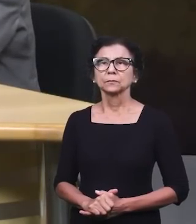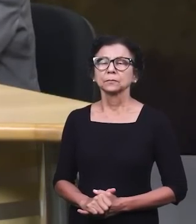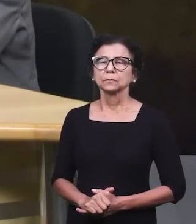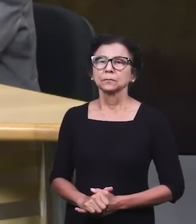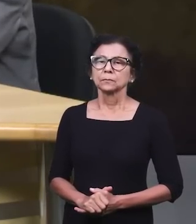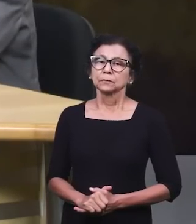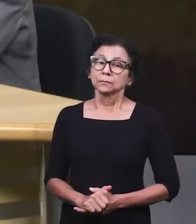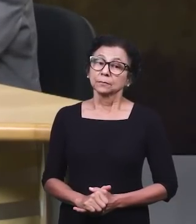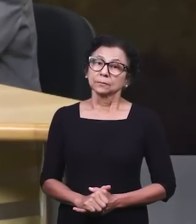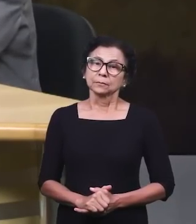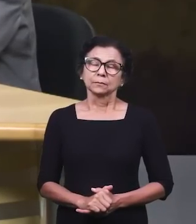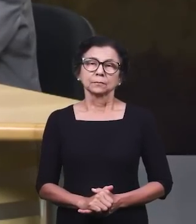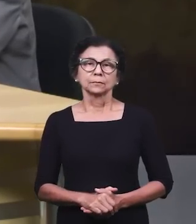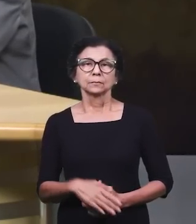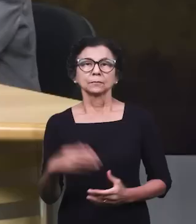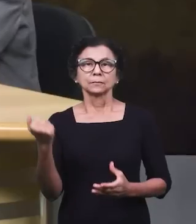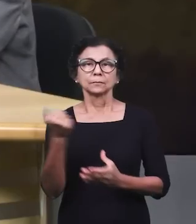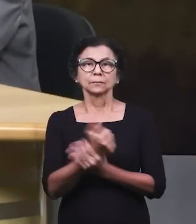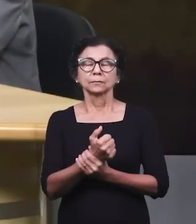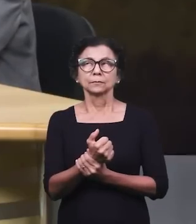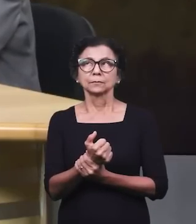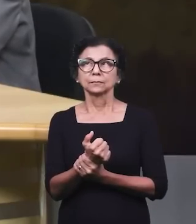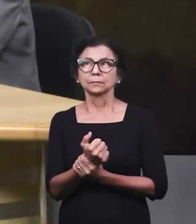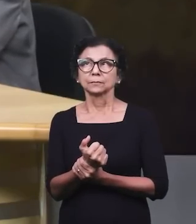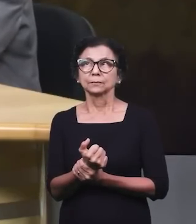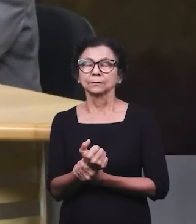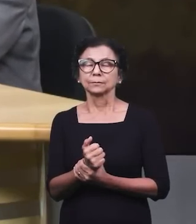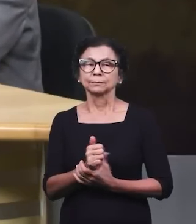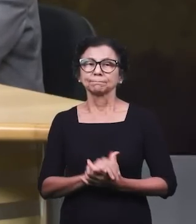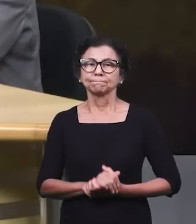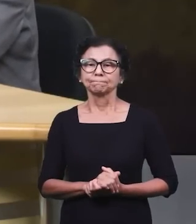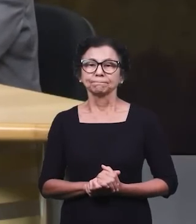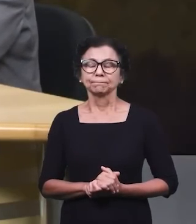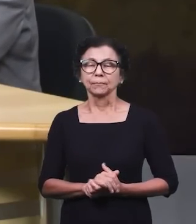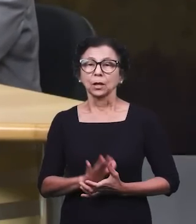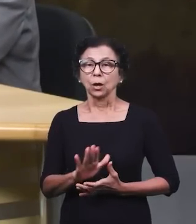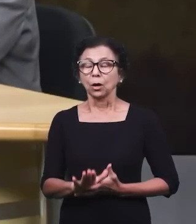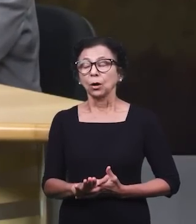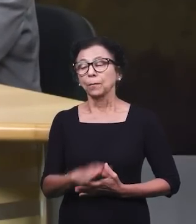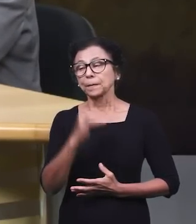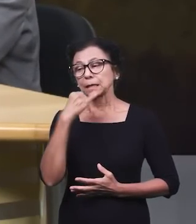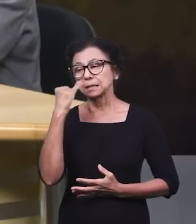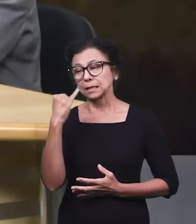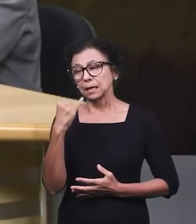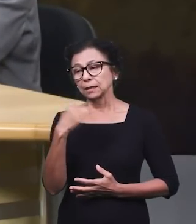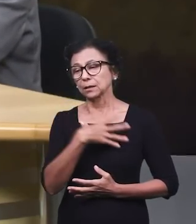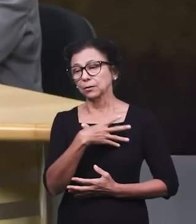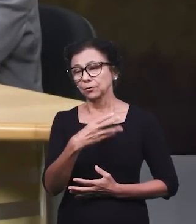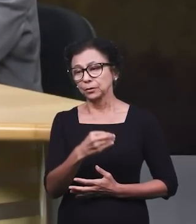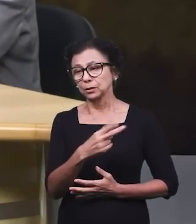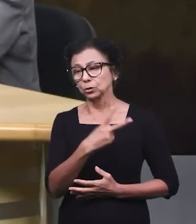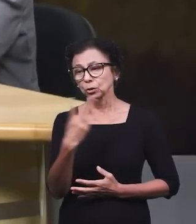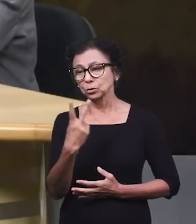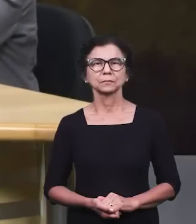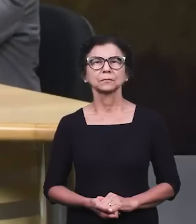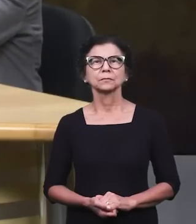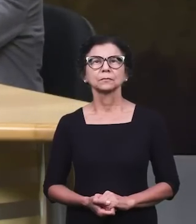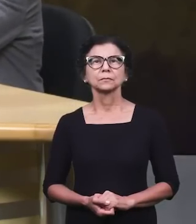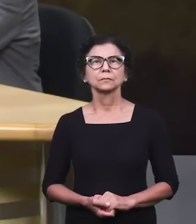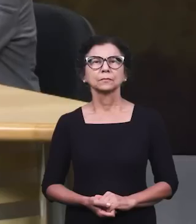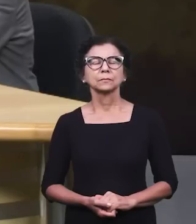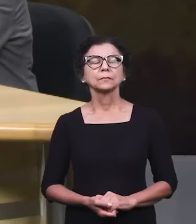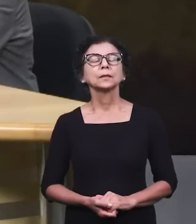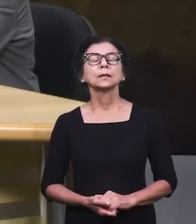ali. É tanto que ele disse para os criados, né? Nós vamos e voltaremos. Ele viveu essa experiência.